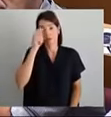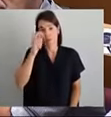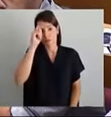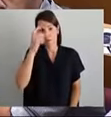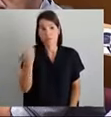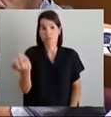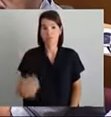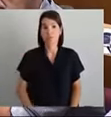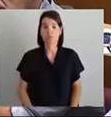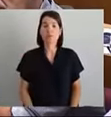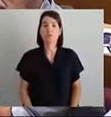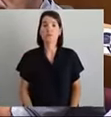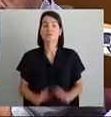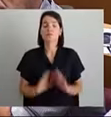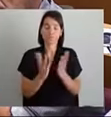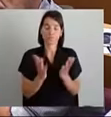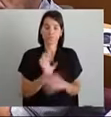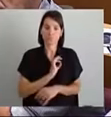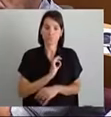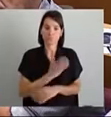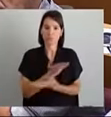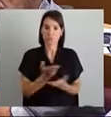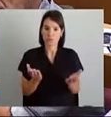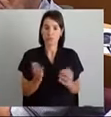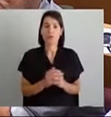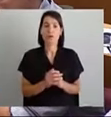Meus senhores, vamos acabar com a barulhada.